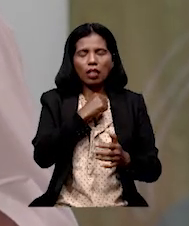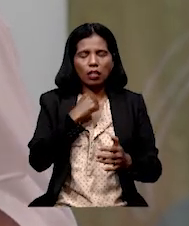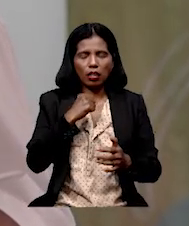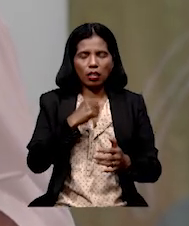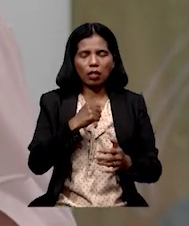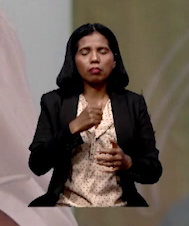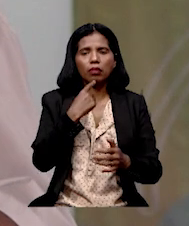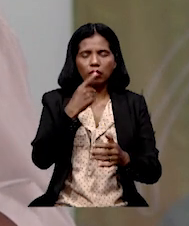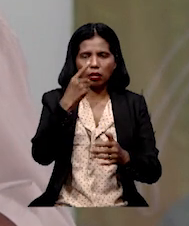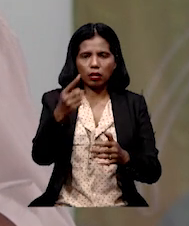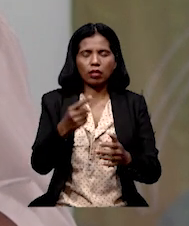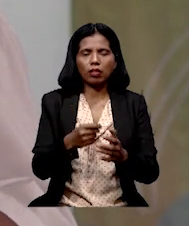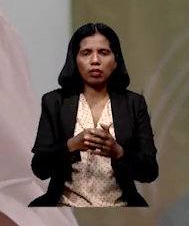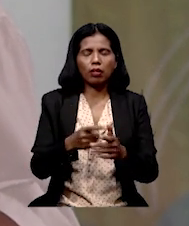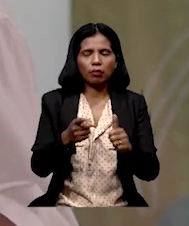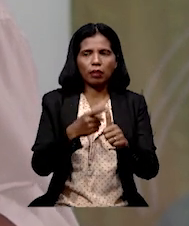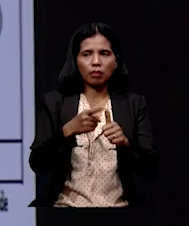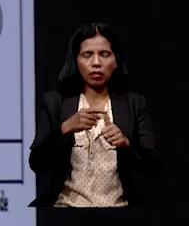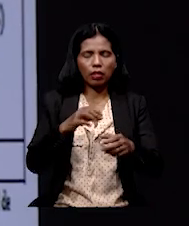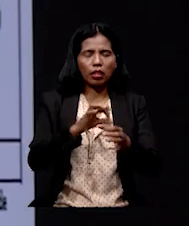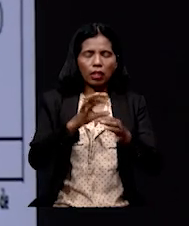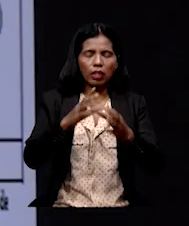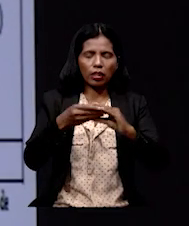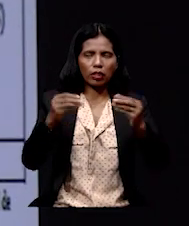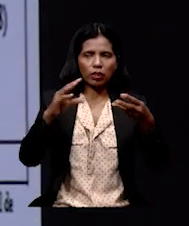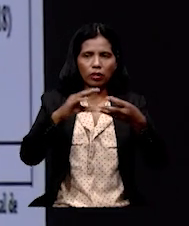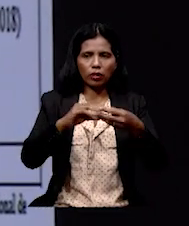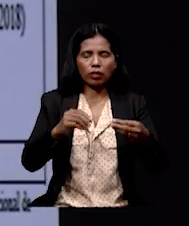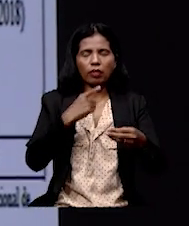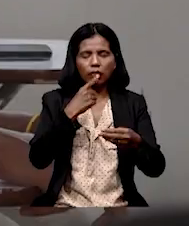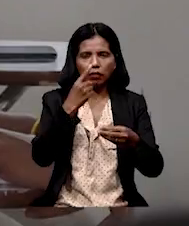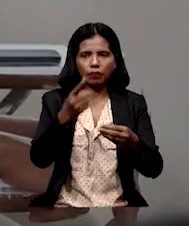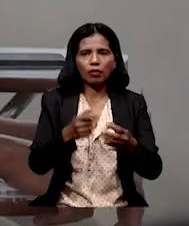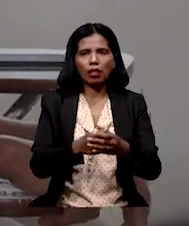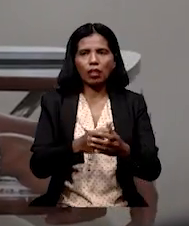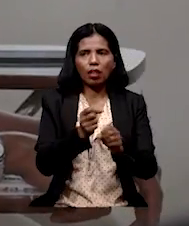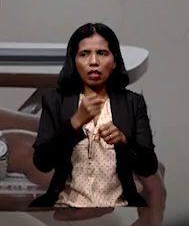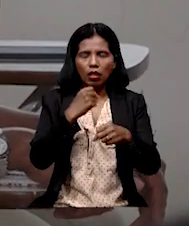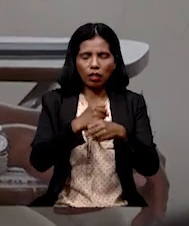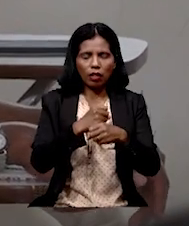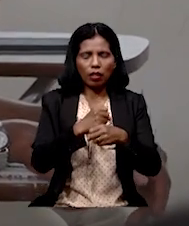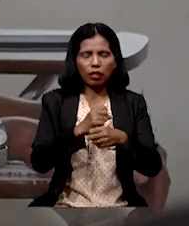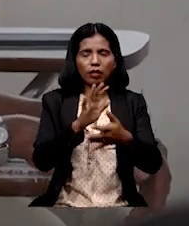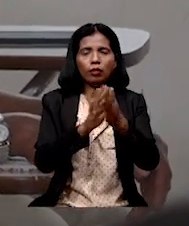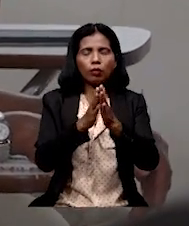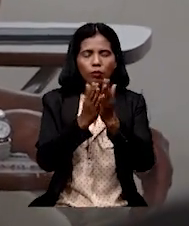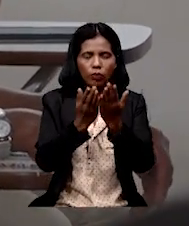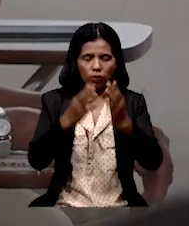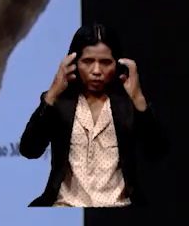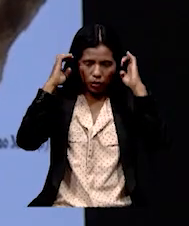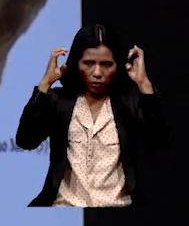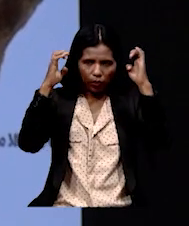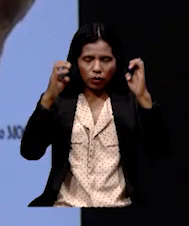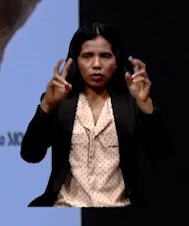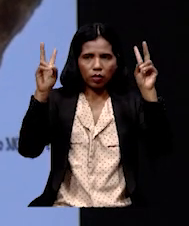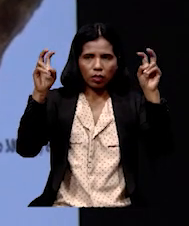SDB Hateten, Badahuluk e História Publicação Salesiano Media Center, nebe realiza lançamento do livro Educação, o